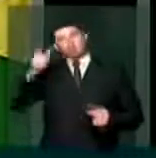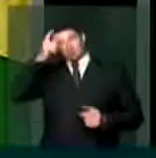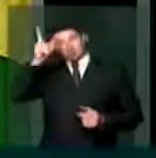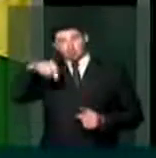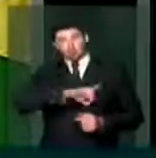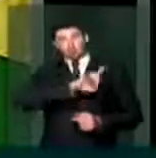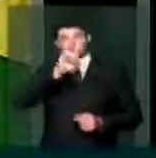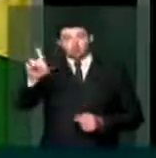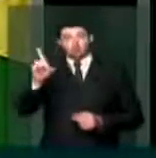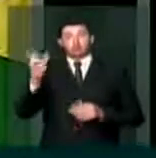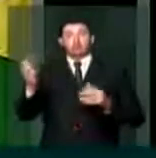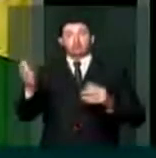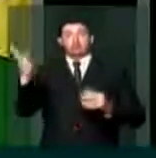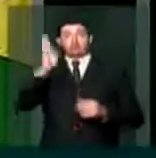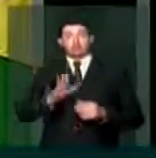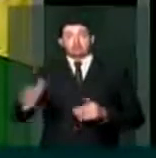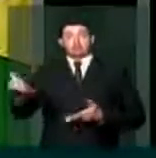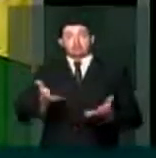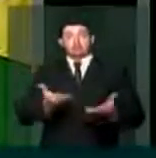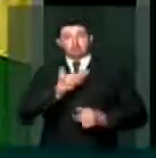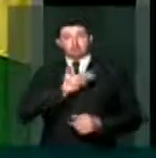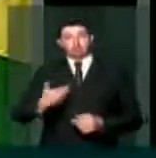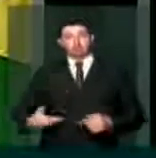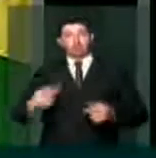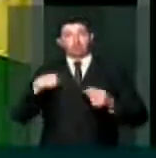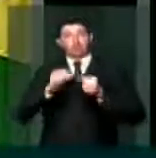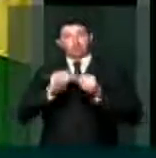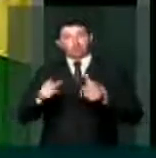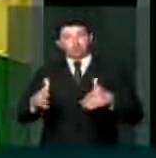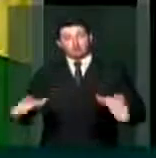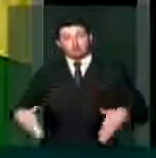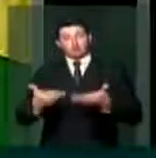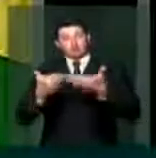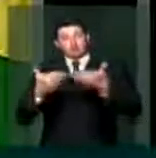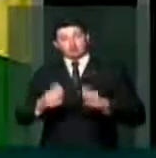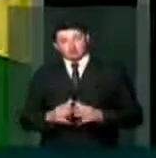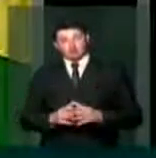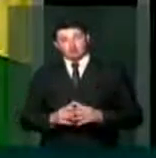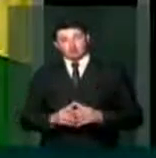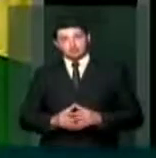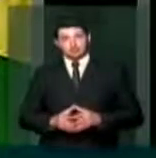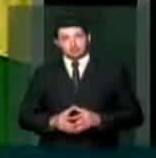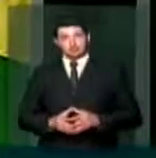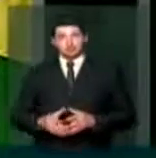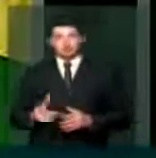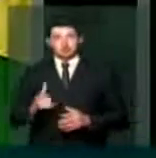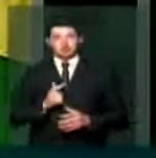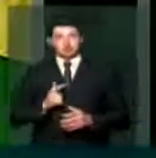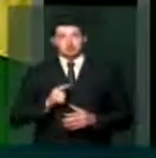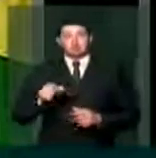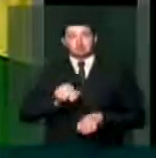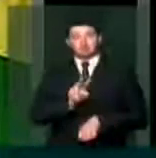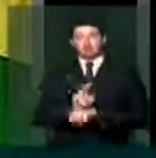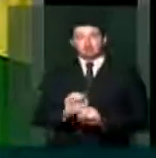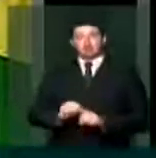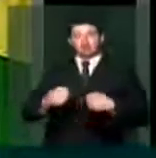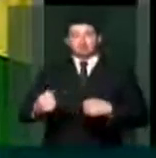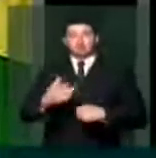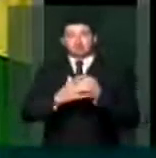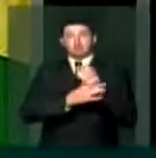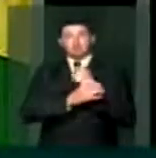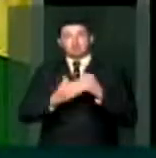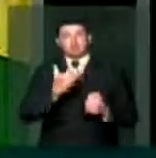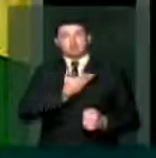é no Dia do Servidor Público que presto essa minha homenagem, que estamos a sua necessária na defesa da